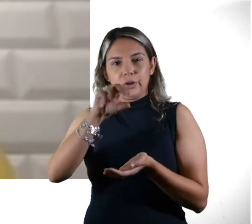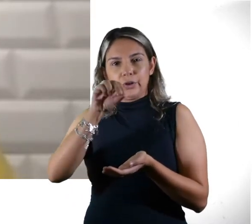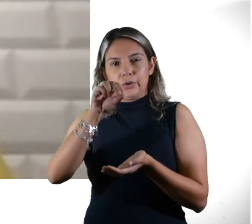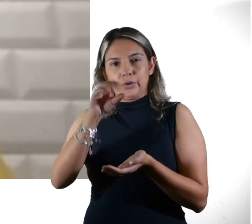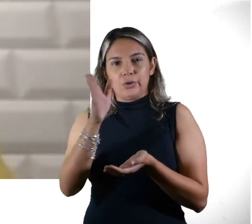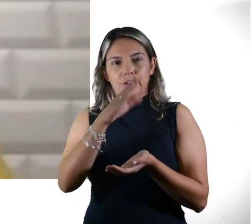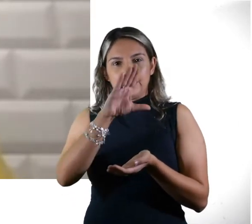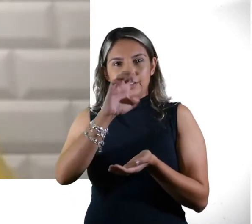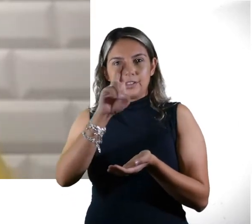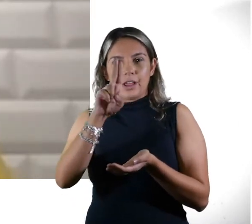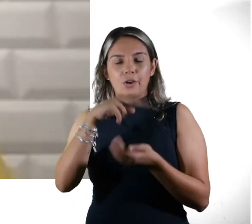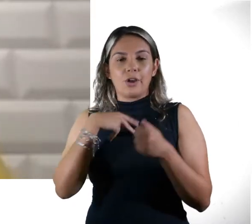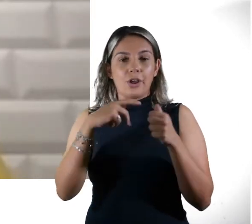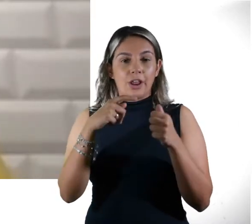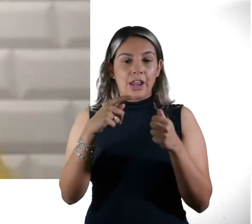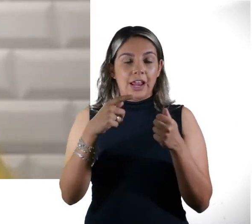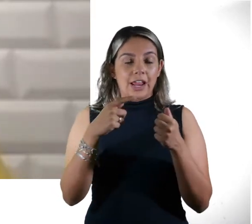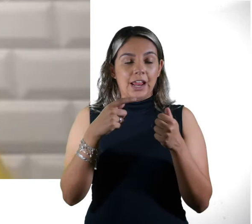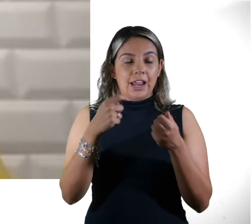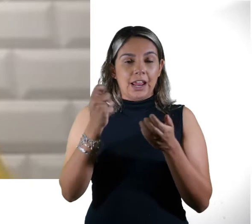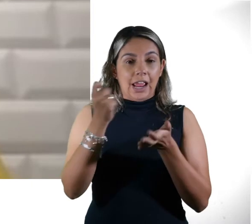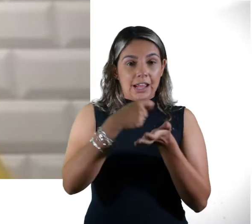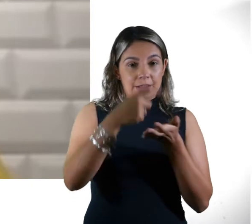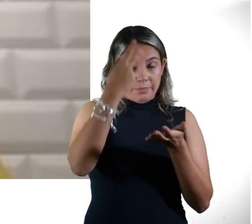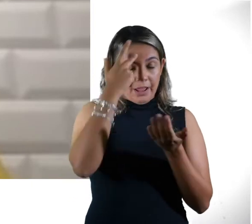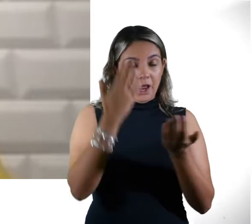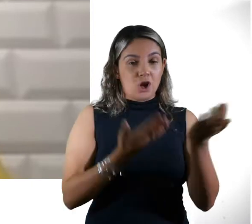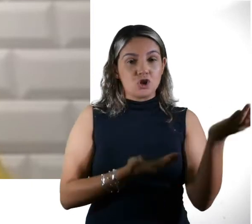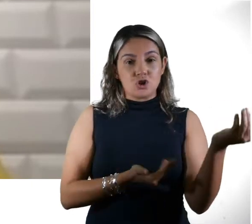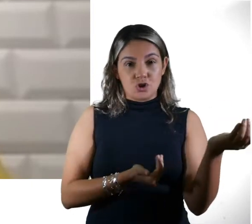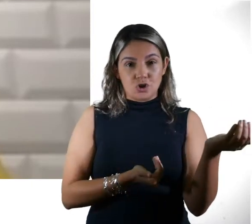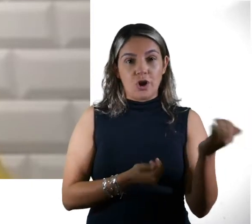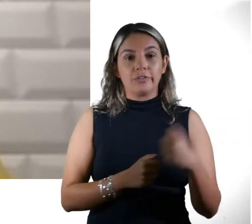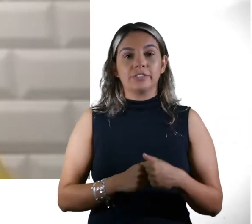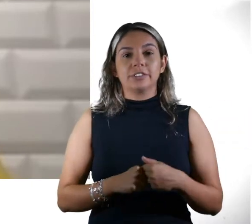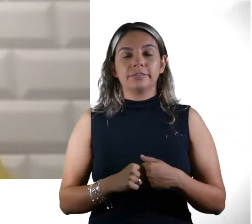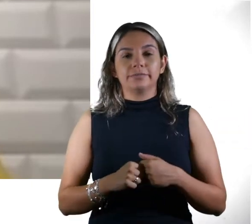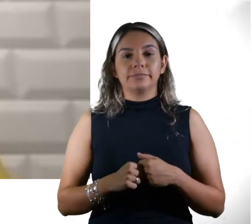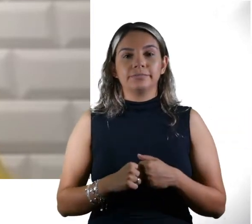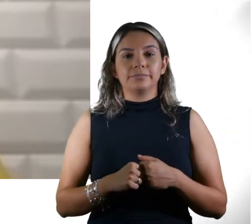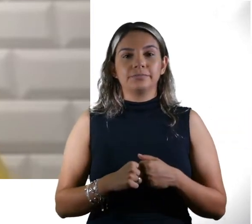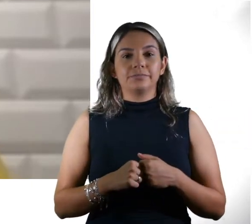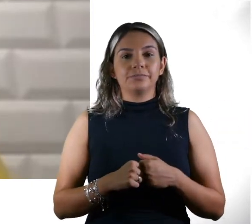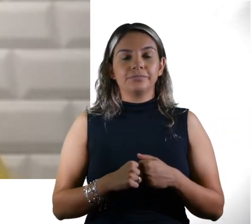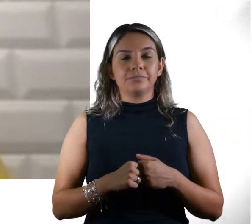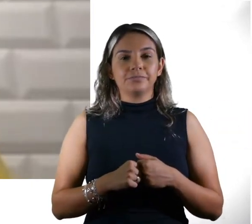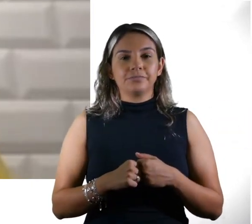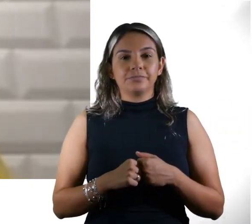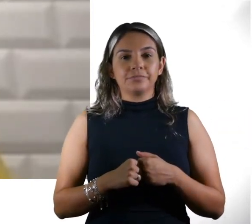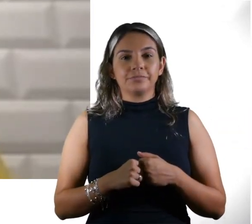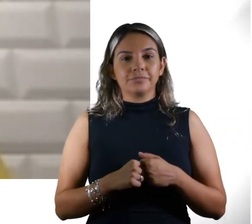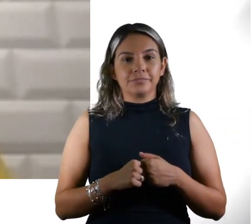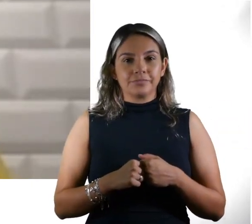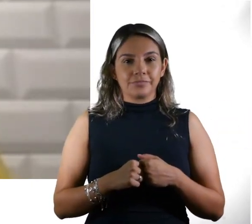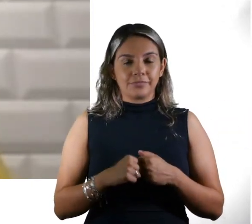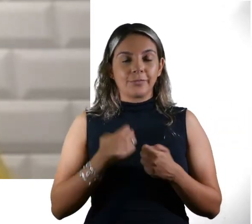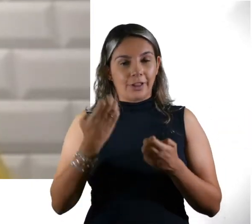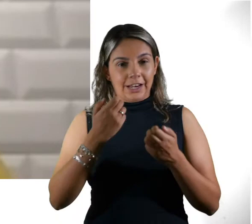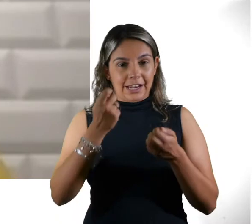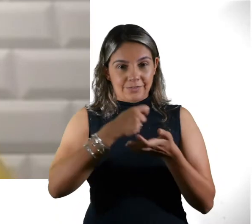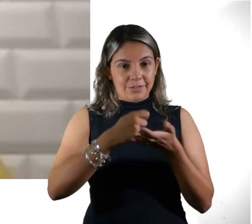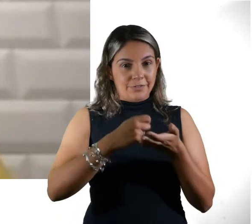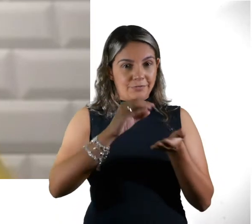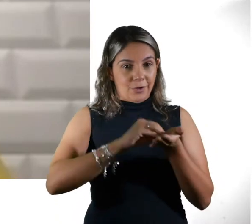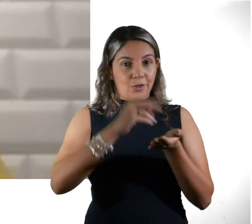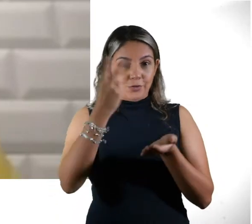escrevi juntamente com os meus filhos mais velhos. Foi um livro muito divertido, gostaria de escrever. Fiquei de escrever mais 2, não é? Seria